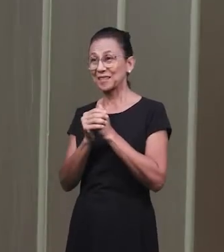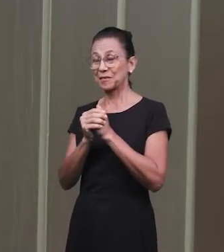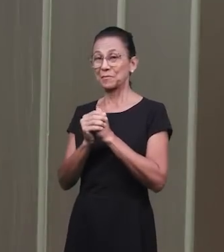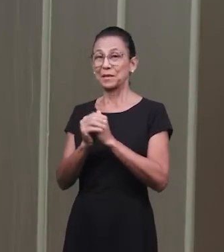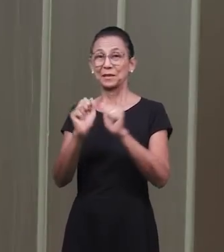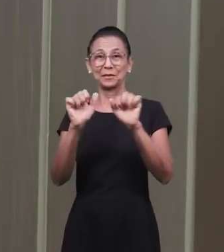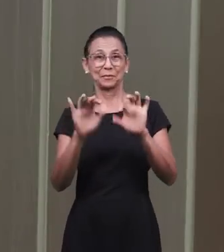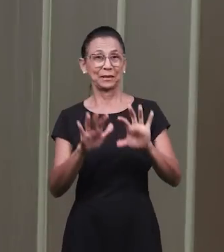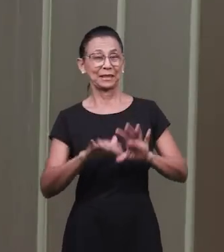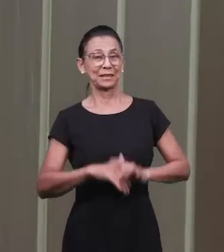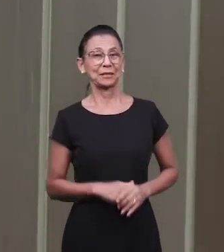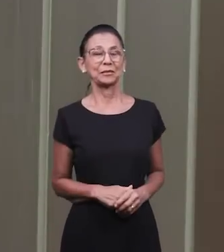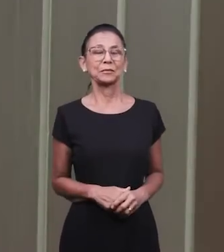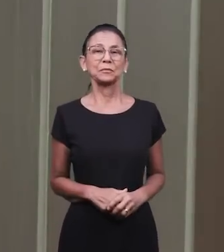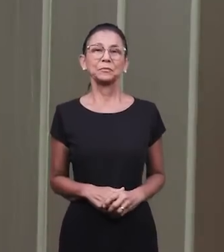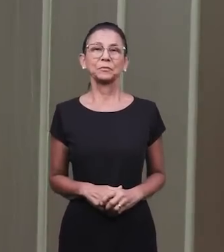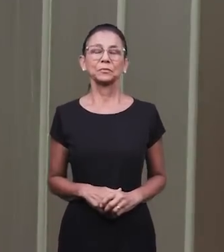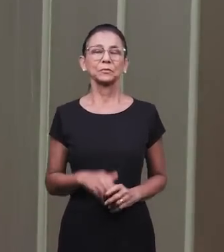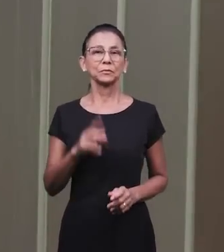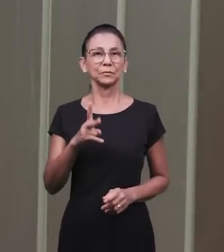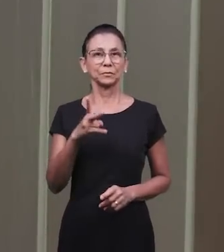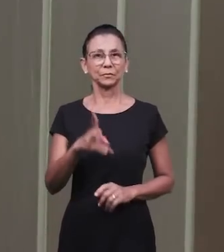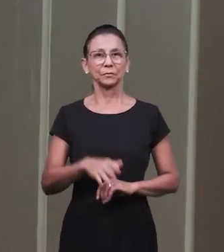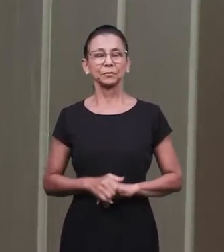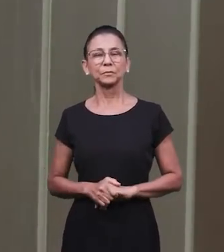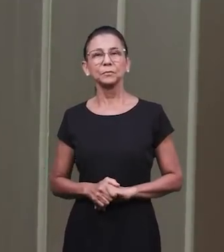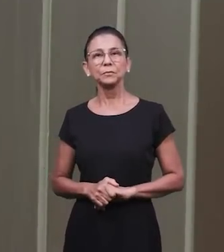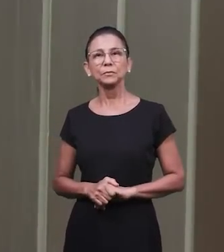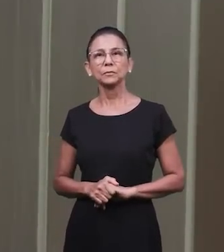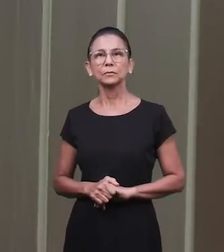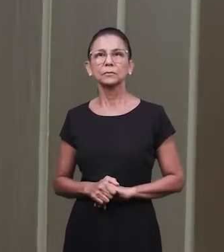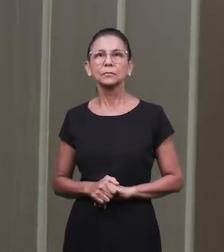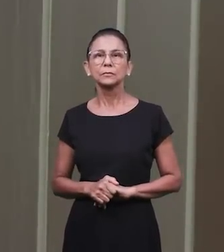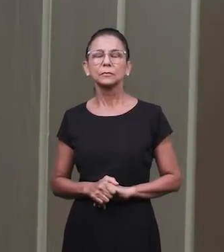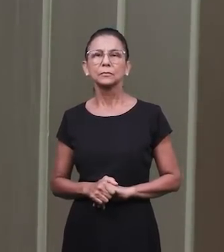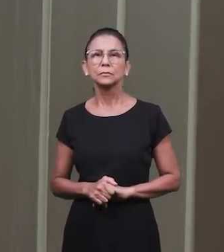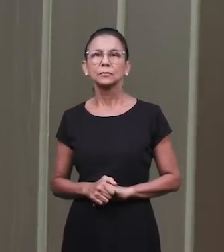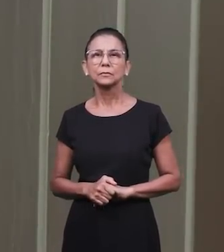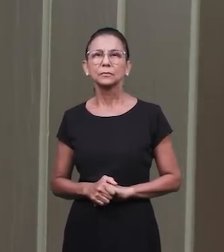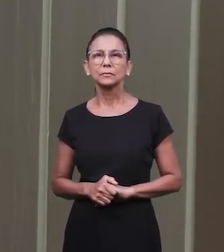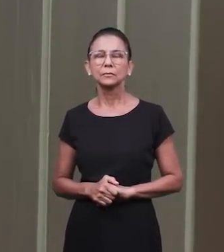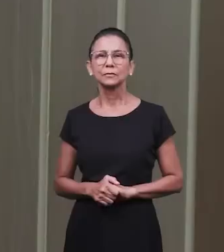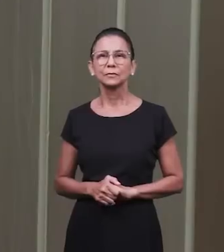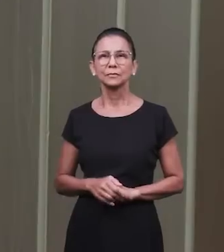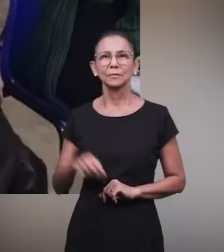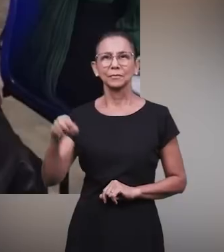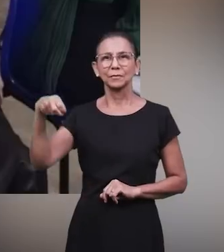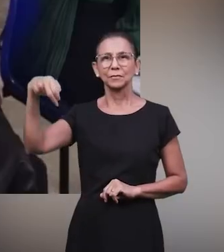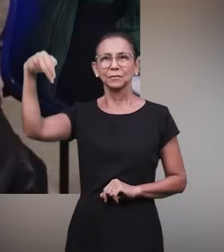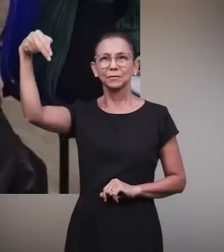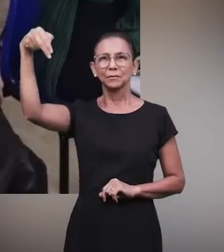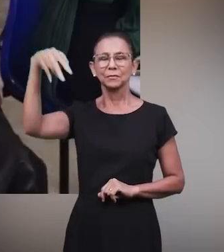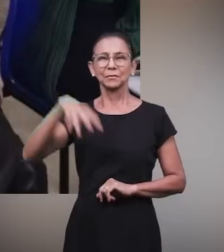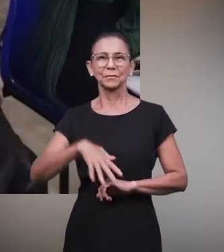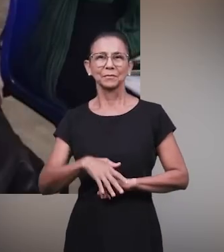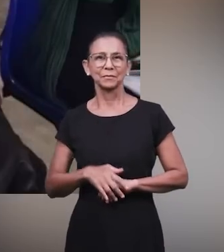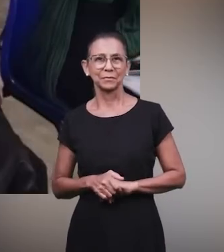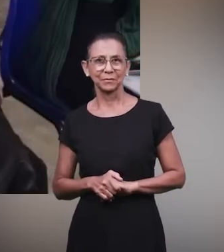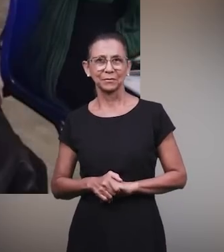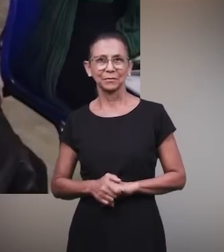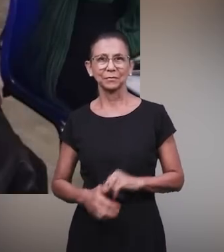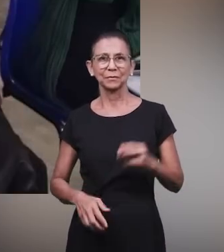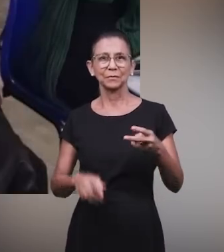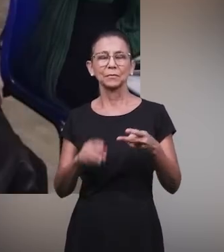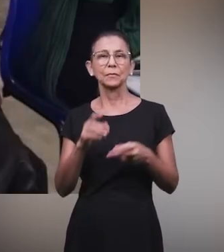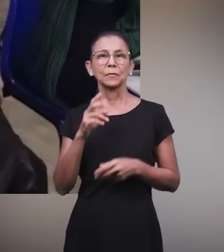bênção, pastor Fernando. Continuando então na região norte ainda, para a área de Cascavel e Rondon, pastor Jurandir